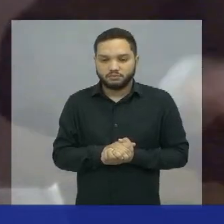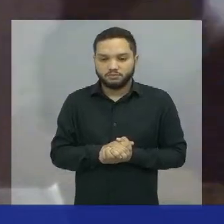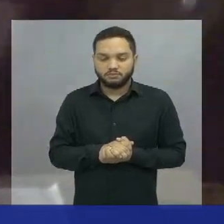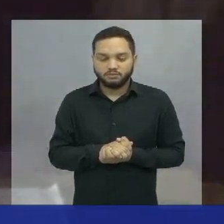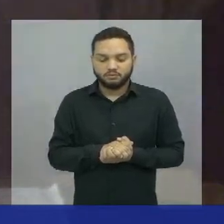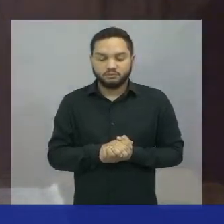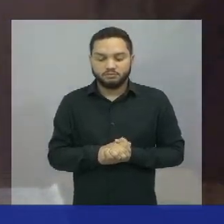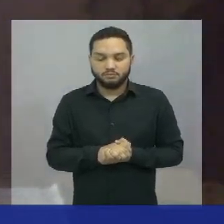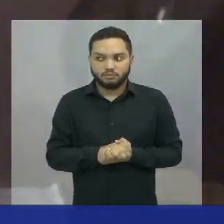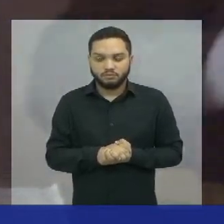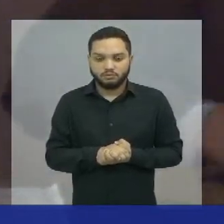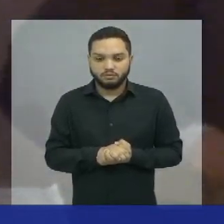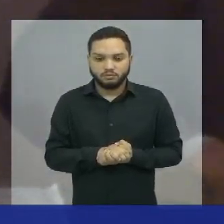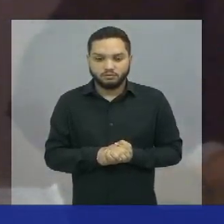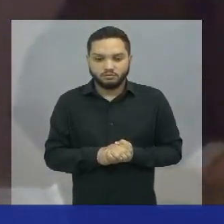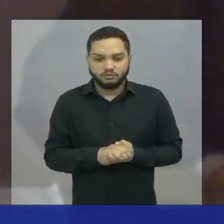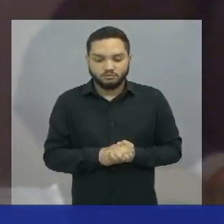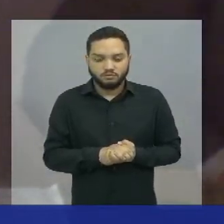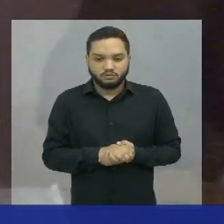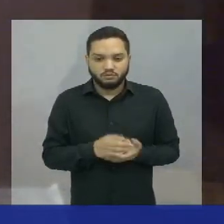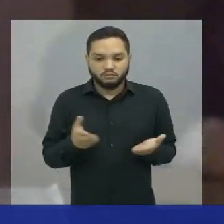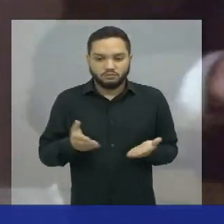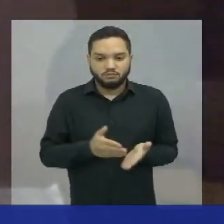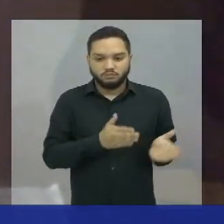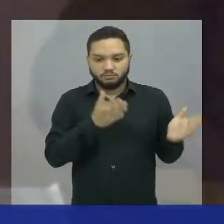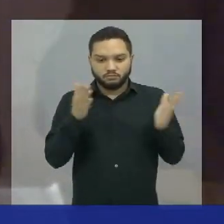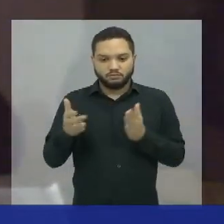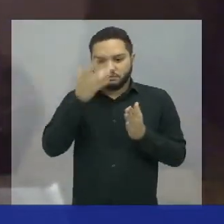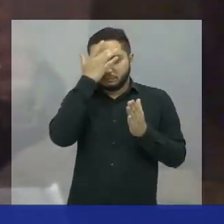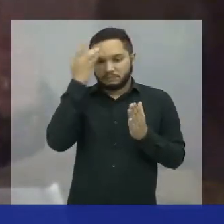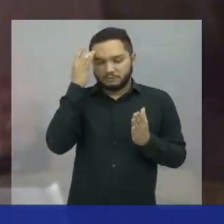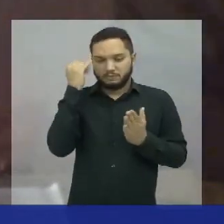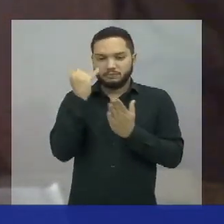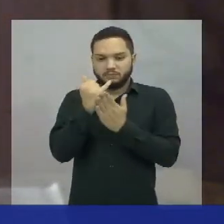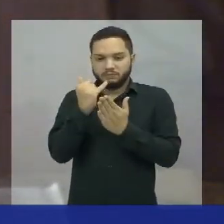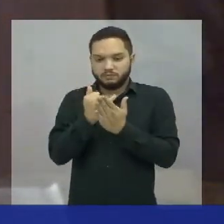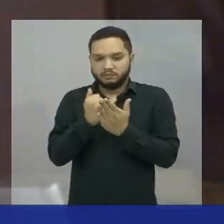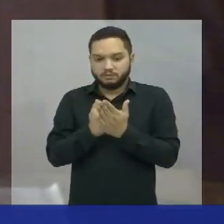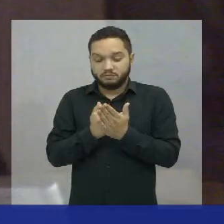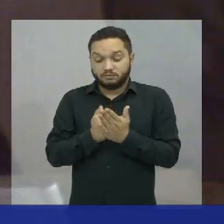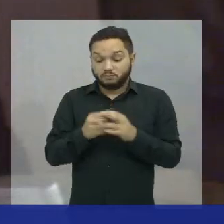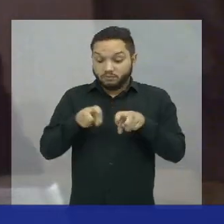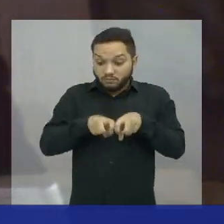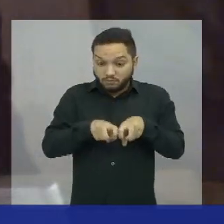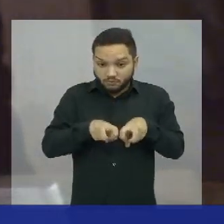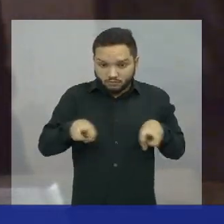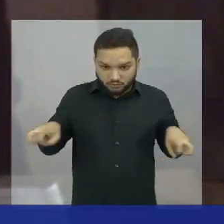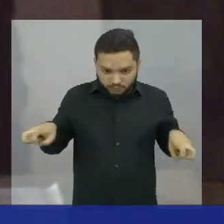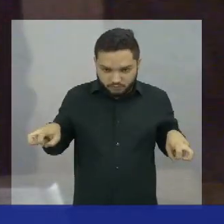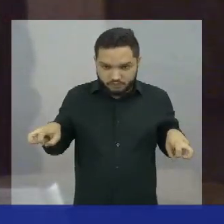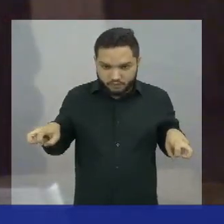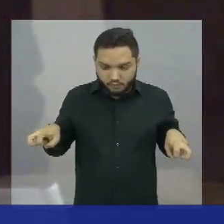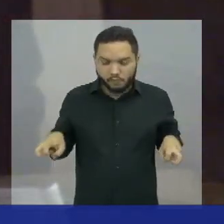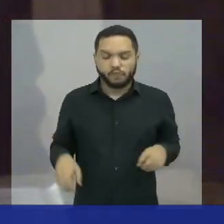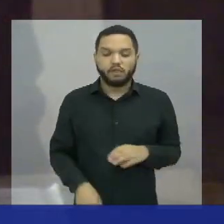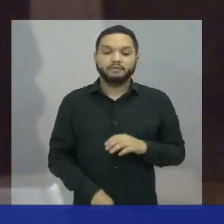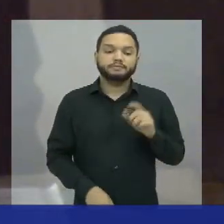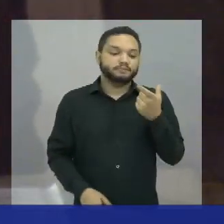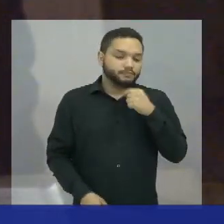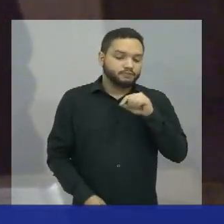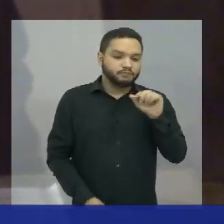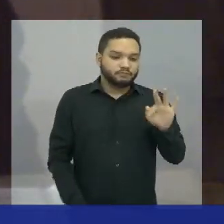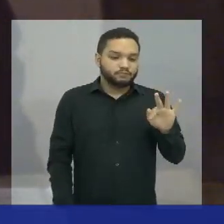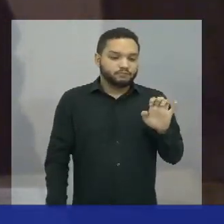passar agora para os inscritos na mesa, e aí a doutora Fernanda já